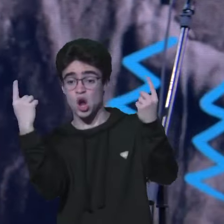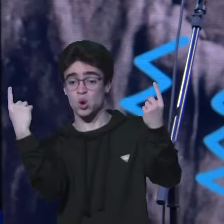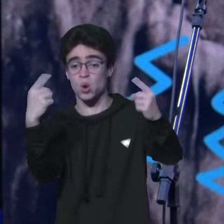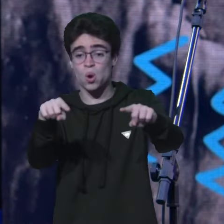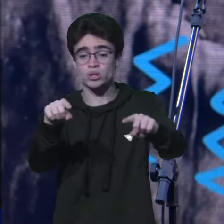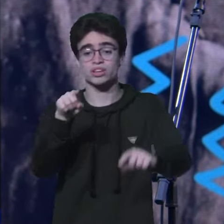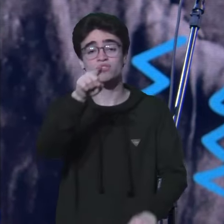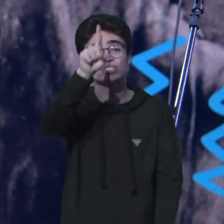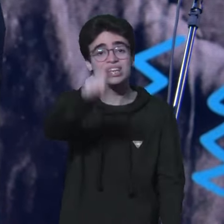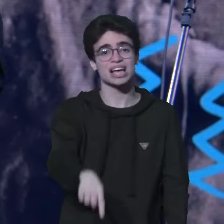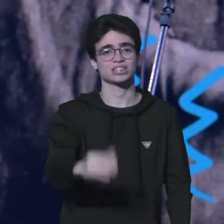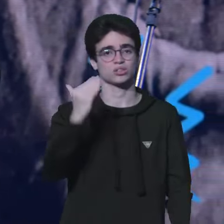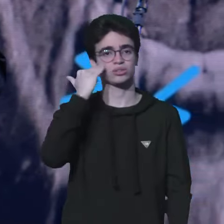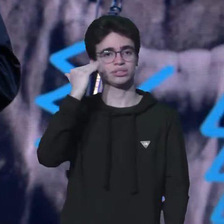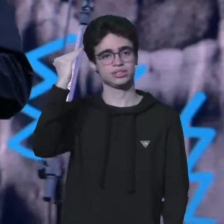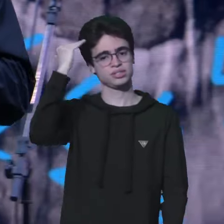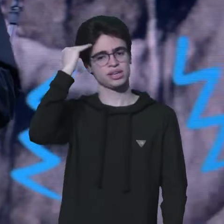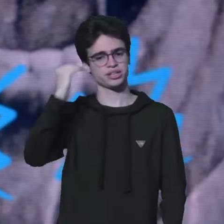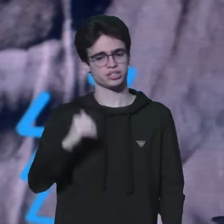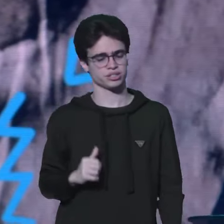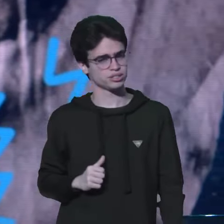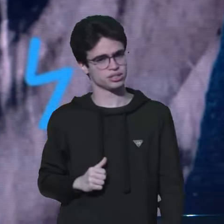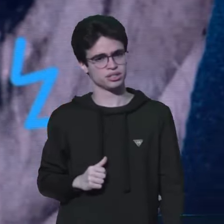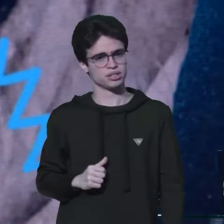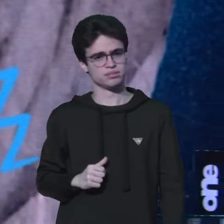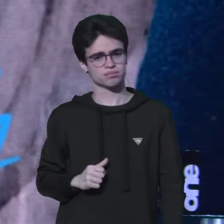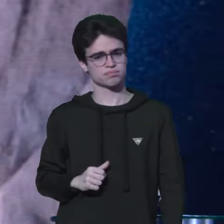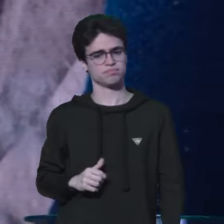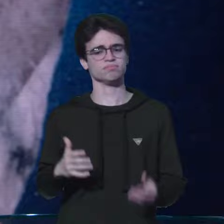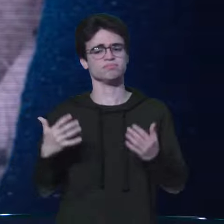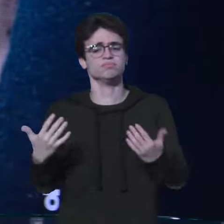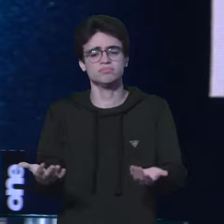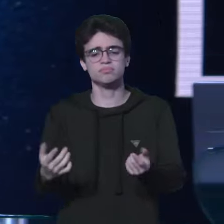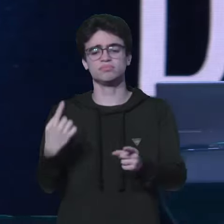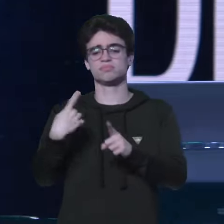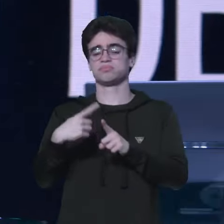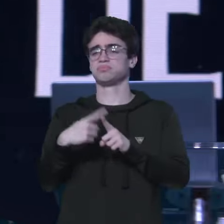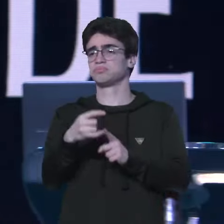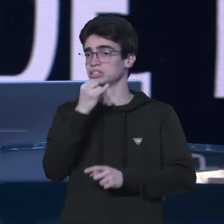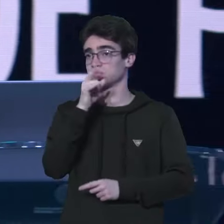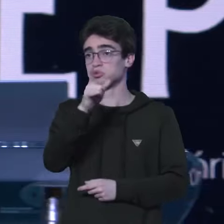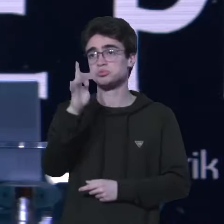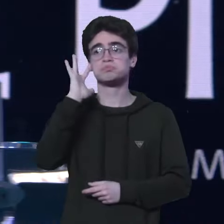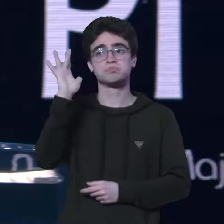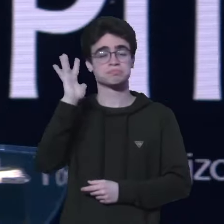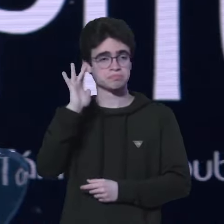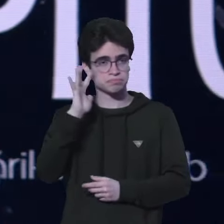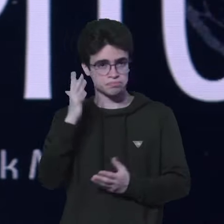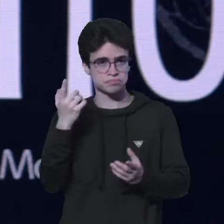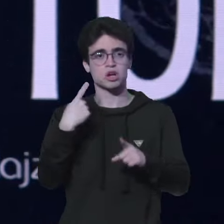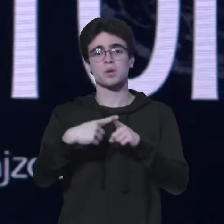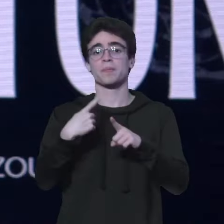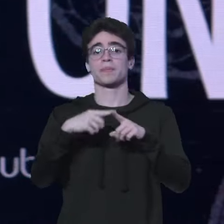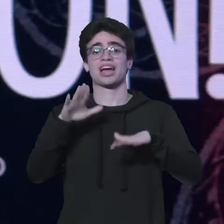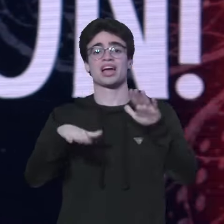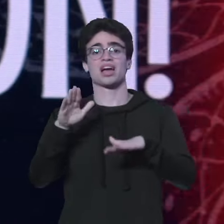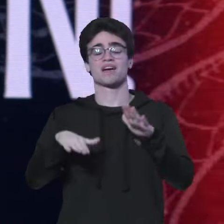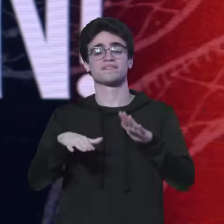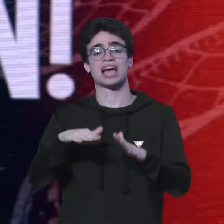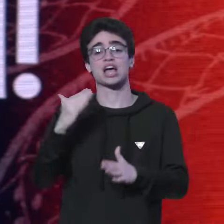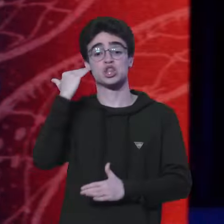adolescente. Porque eu não sei se você para muito para pensar nisso, geralmente adolescente não